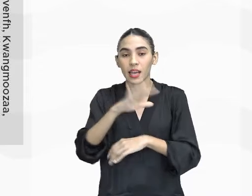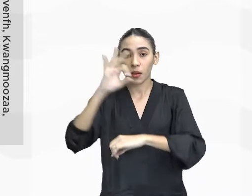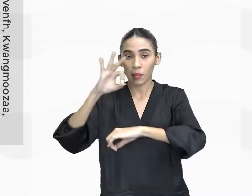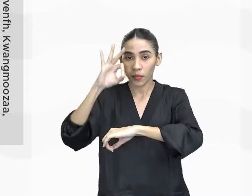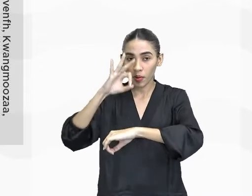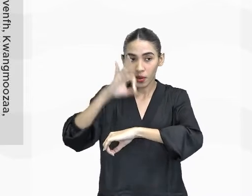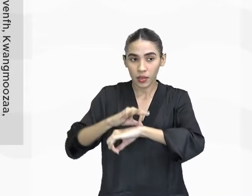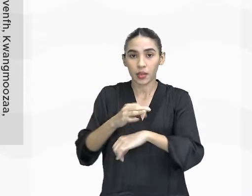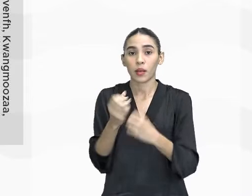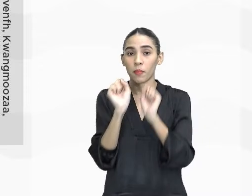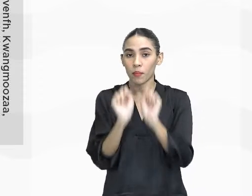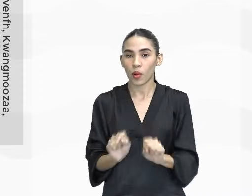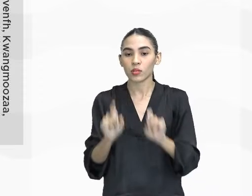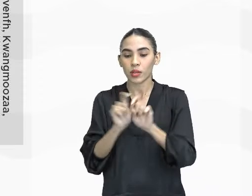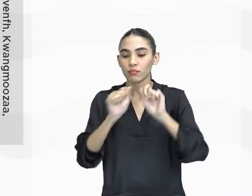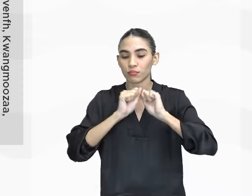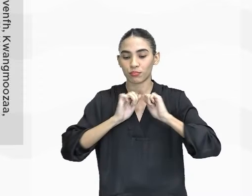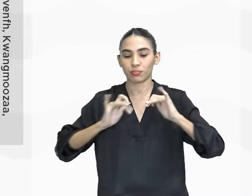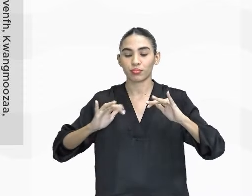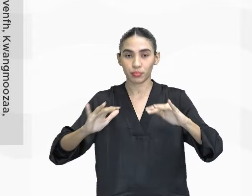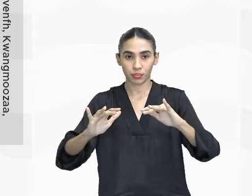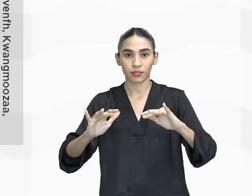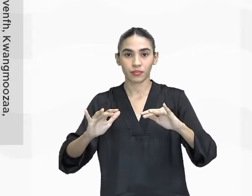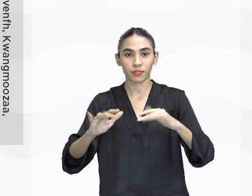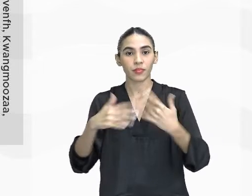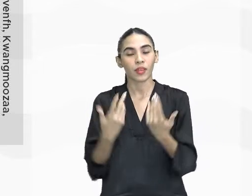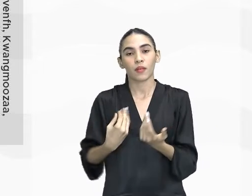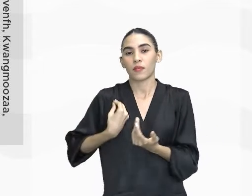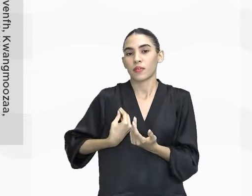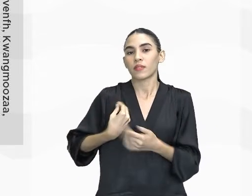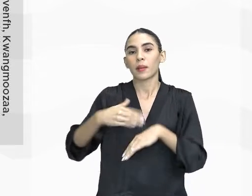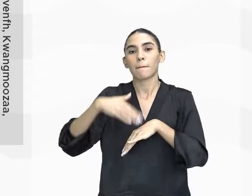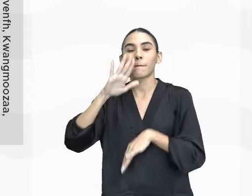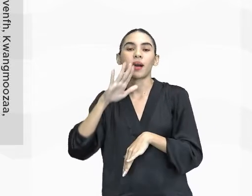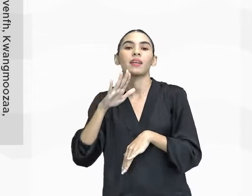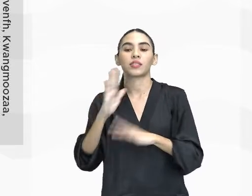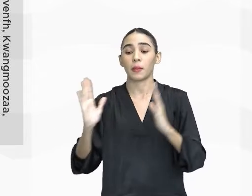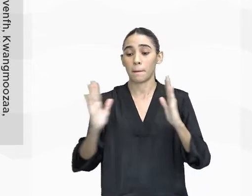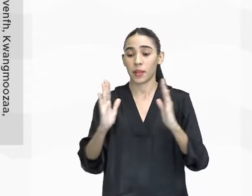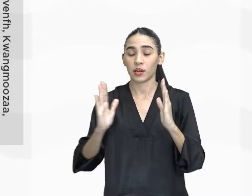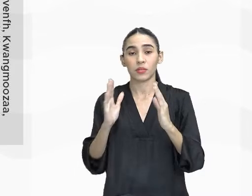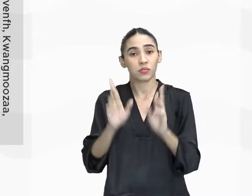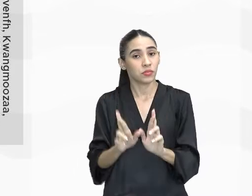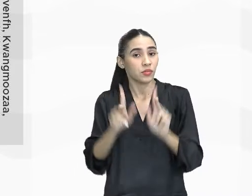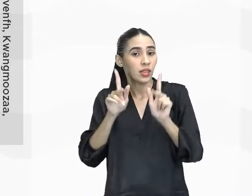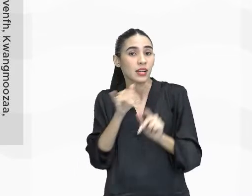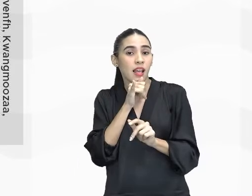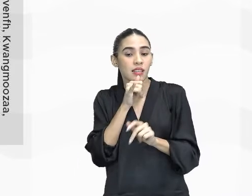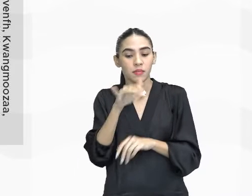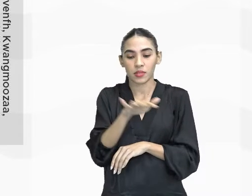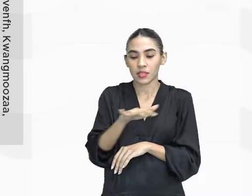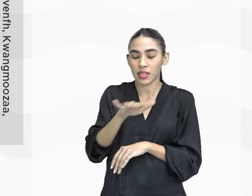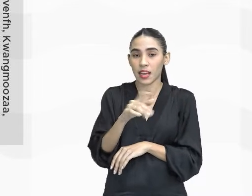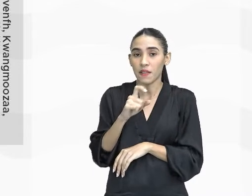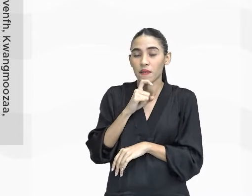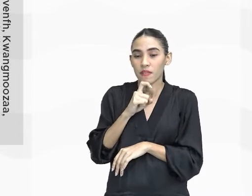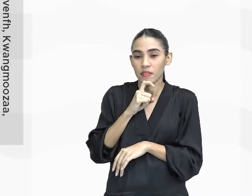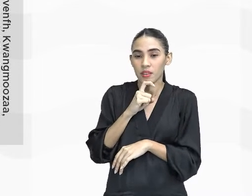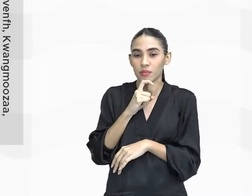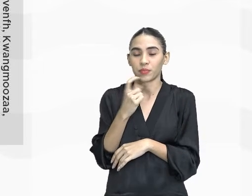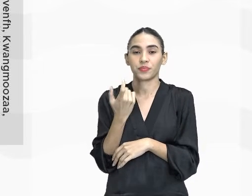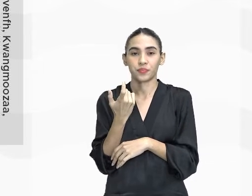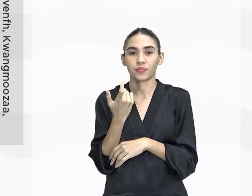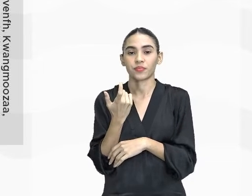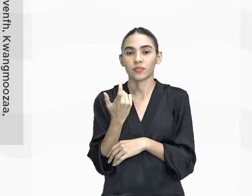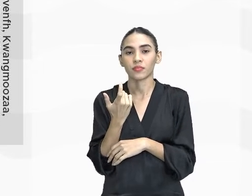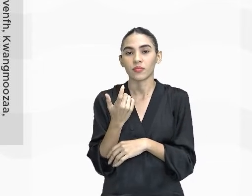né, possam se reproduzir e se desenvolver. Eles vão viver mais tempo, né, do que diferente de um cenário de frio, né, de inverno,